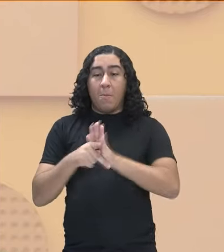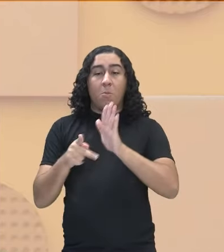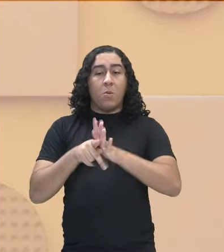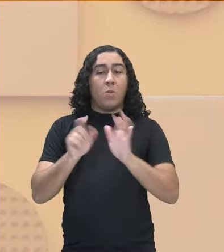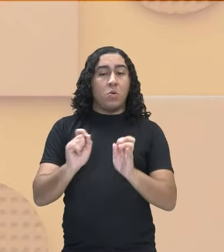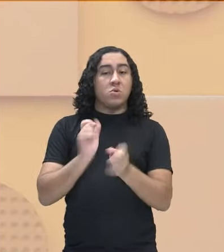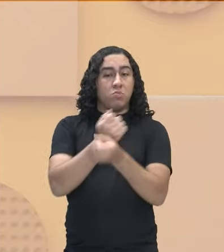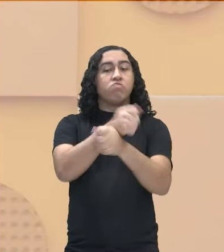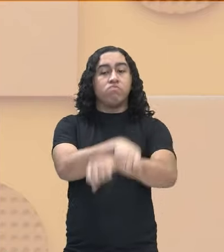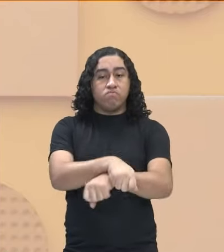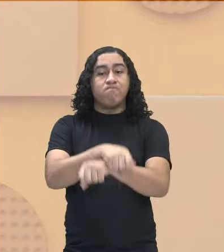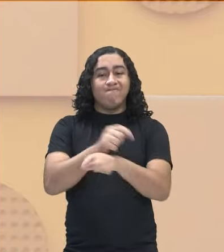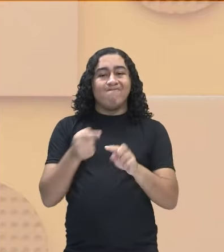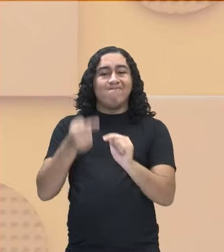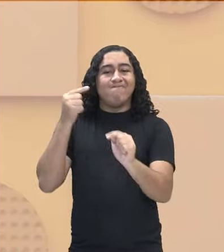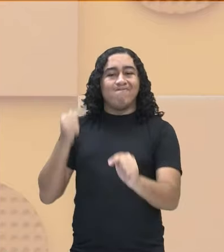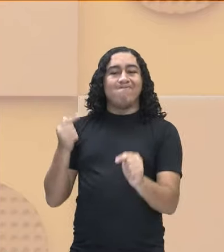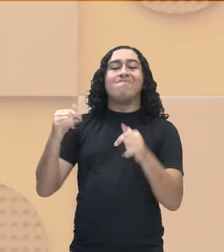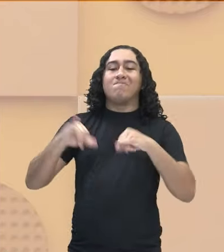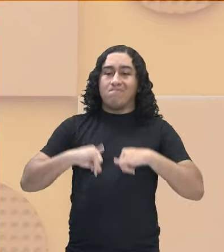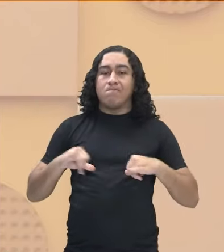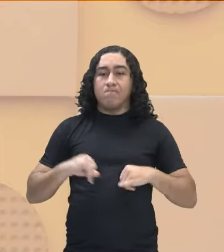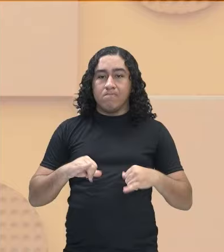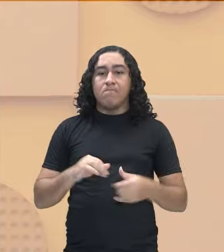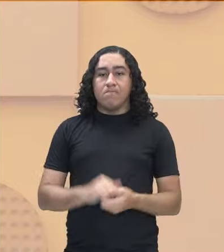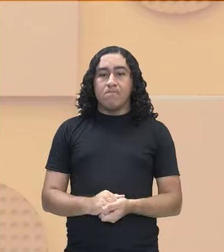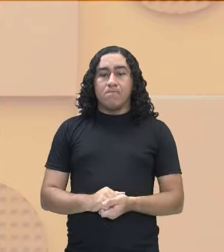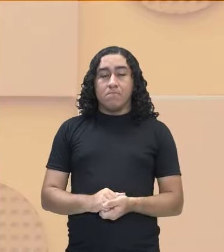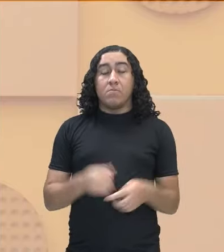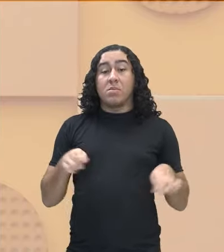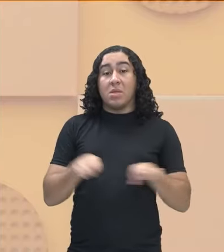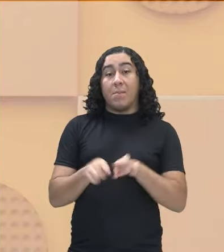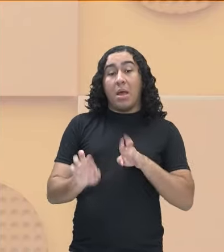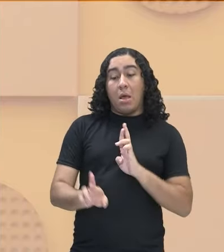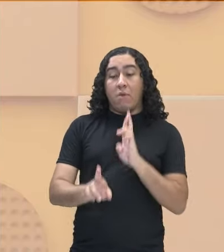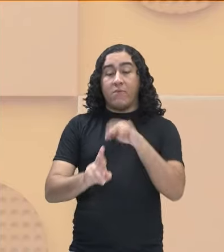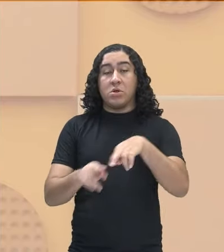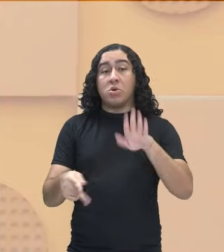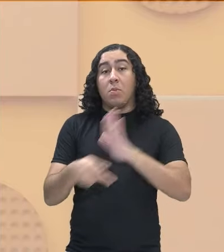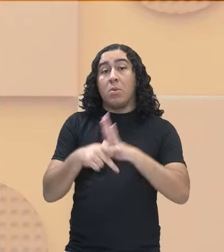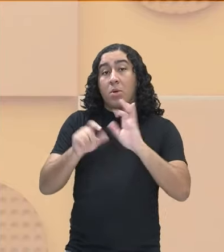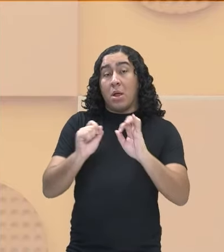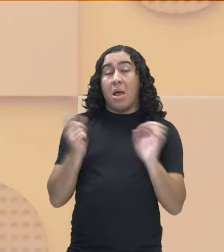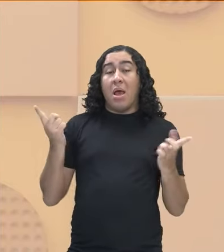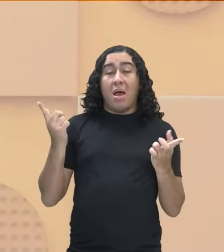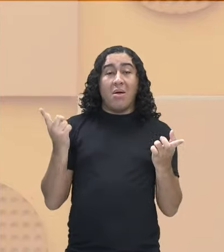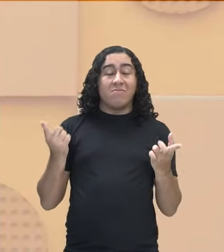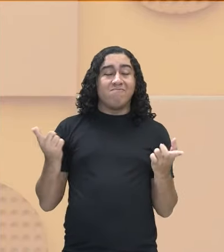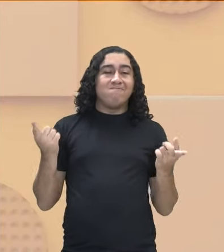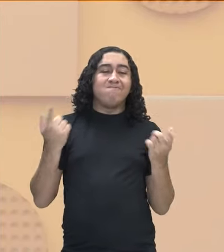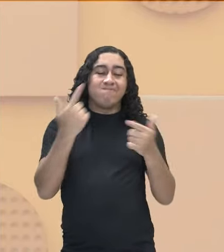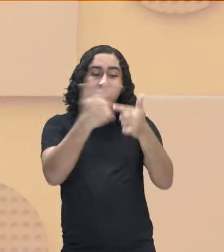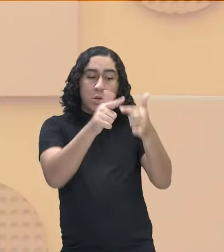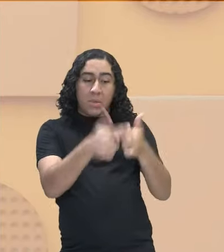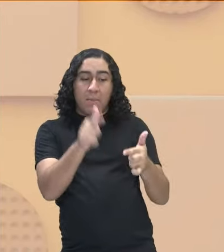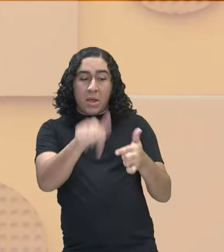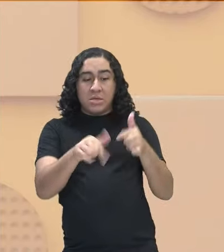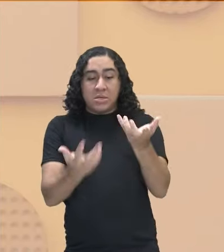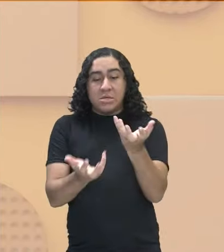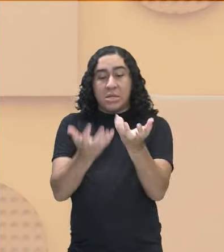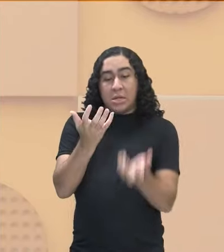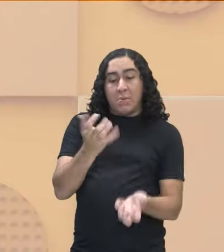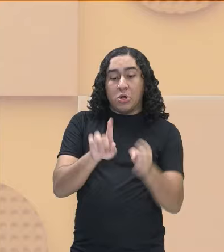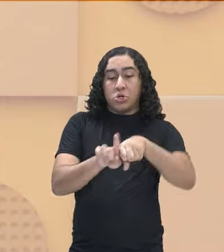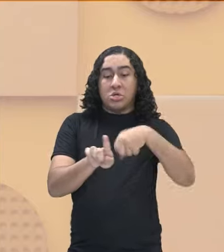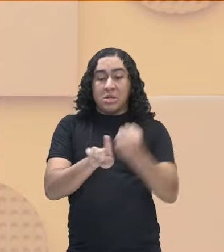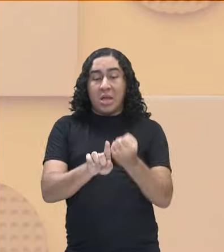de escravidão que sofreram não é isso e a questão relacionada também à desigualdade que que essas populações sofrem em relação